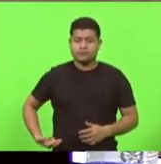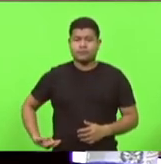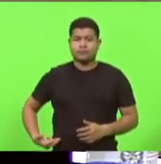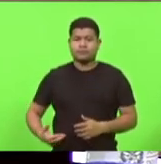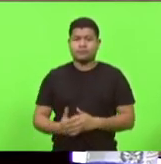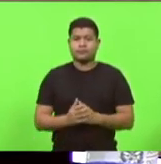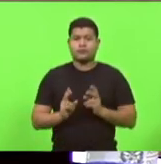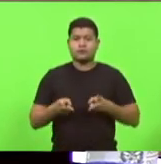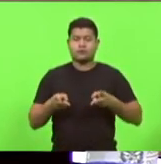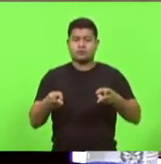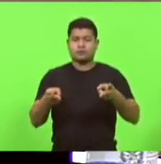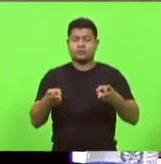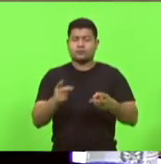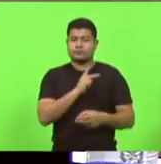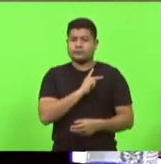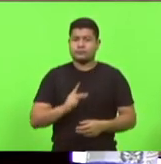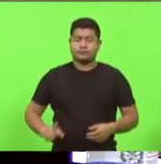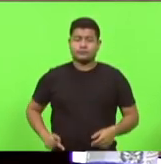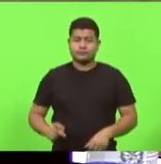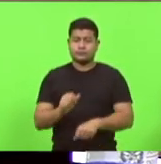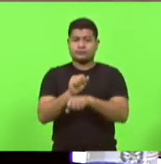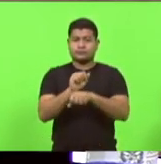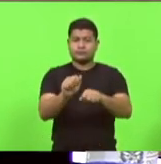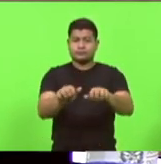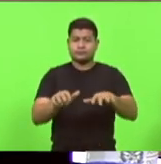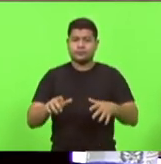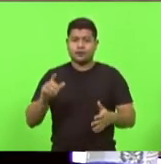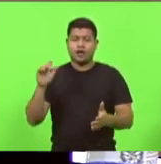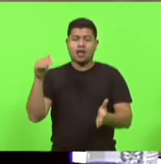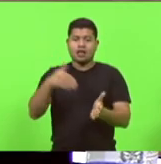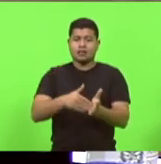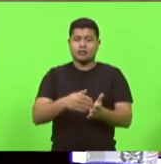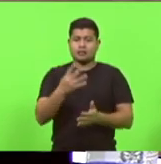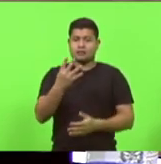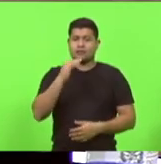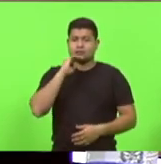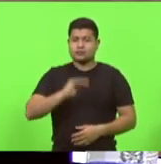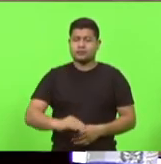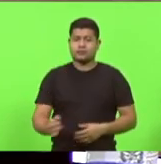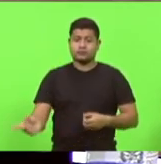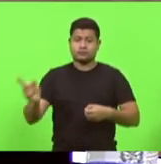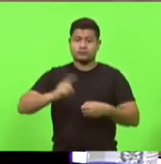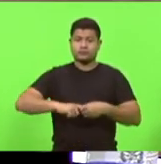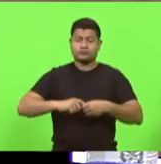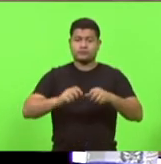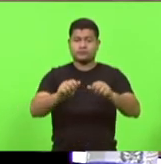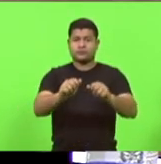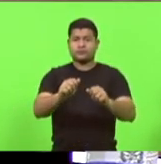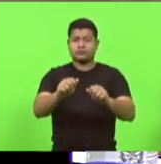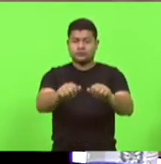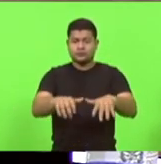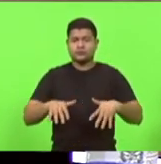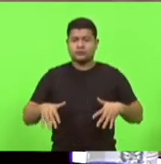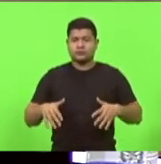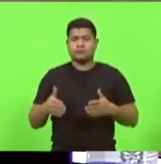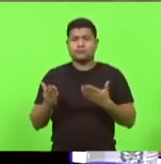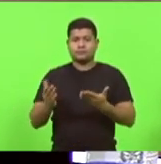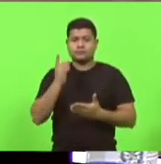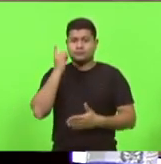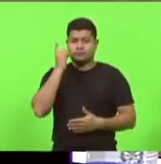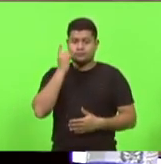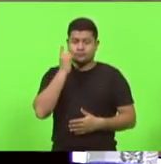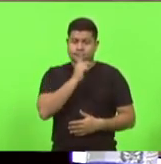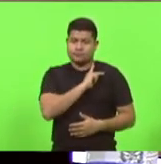Ato contínuo, o senhor presidente suspendeu a sessão até às 16 horas. Reaberta a sessão, o senhor presidente adentrou